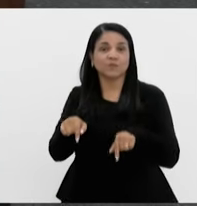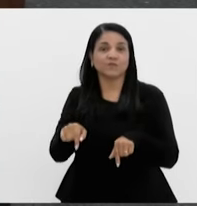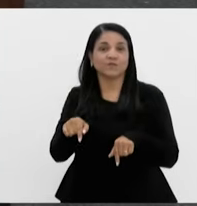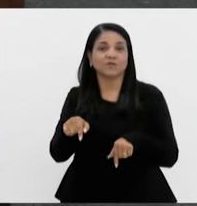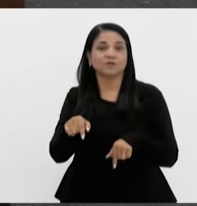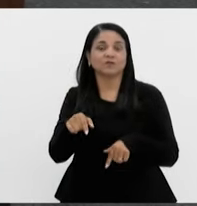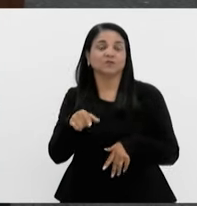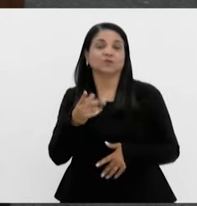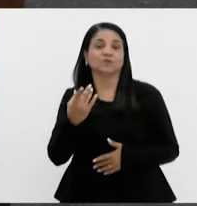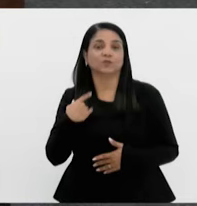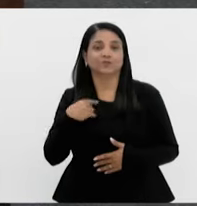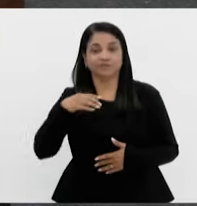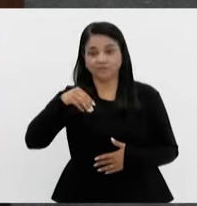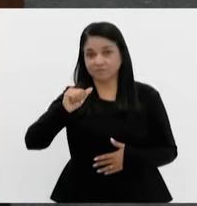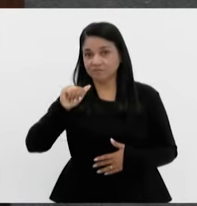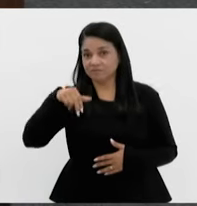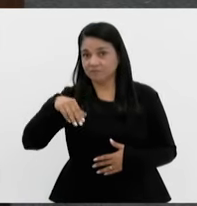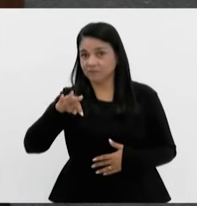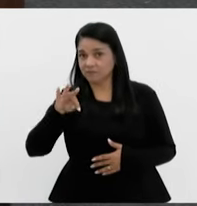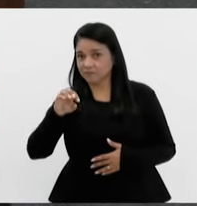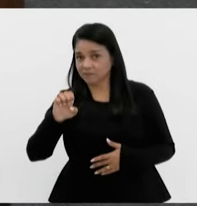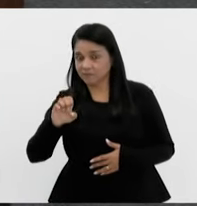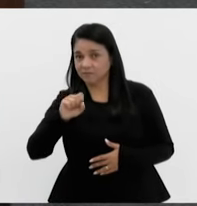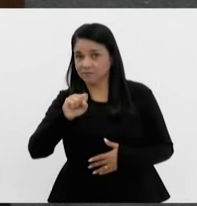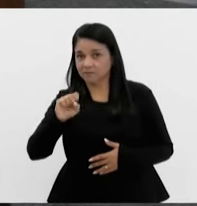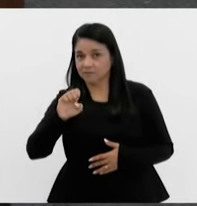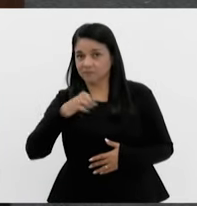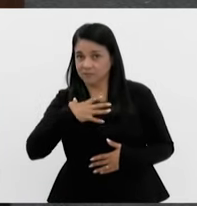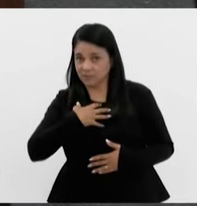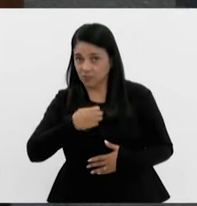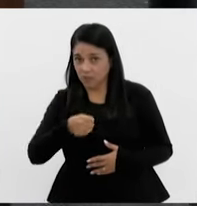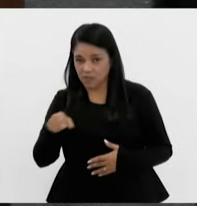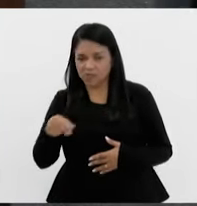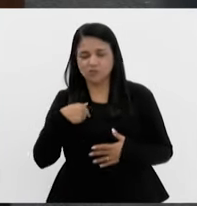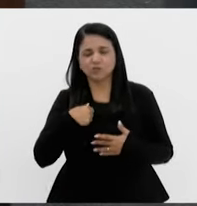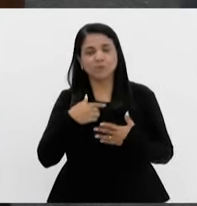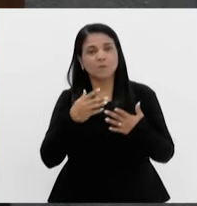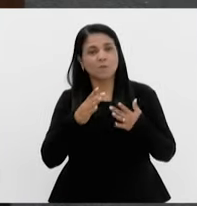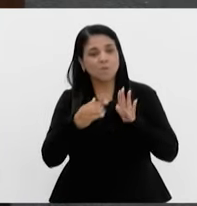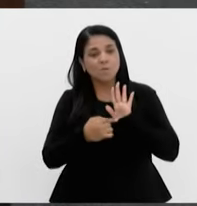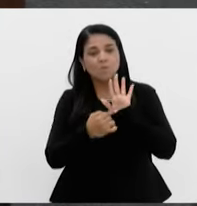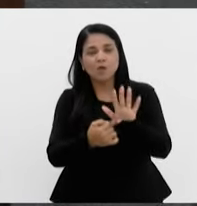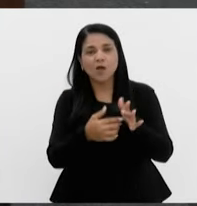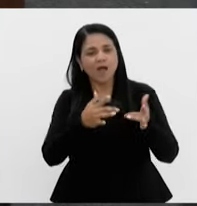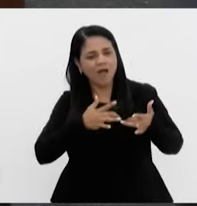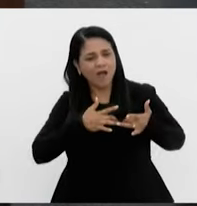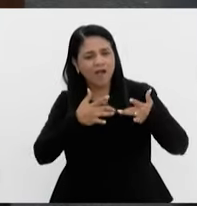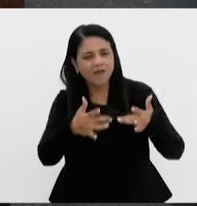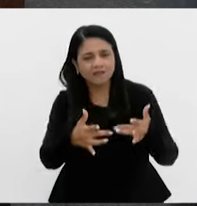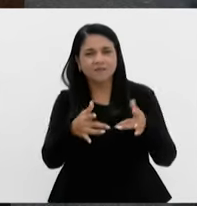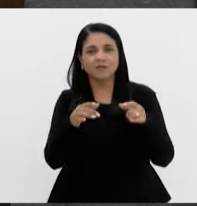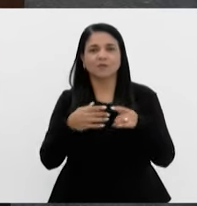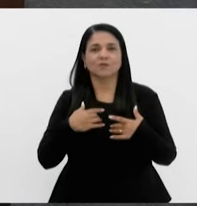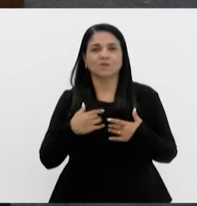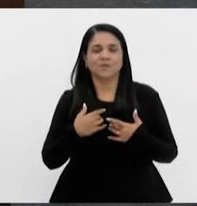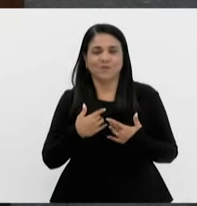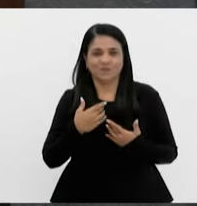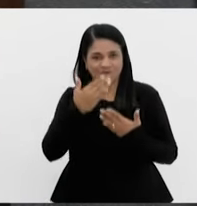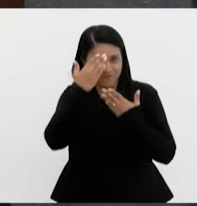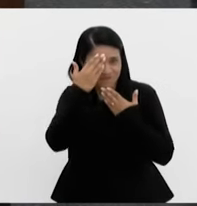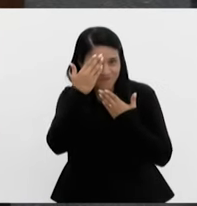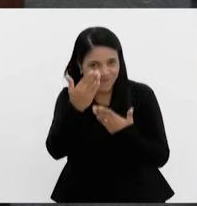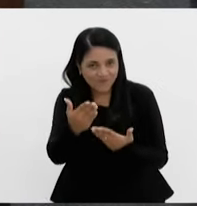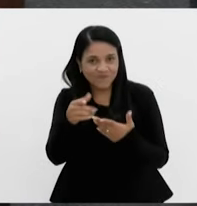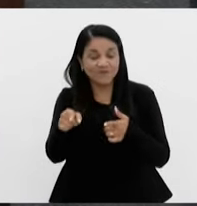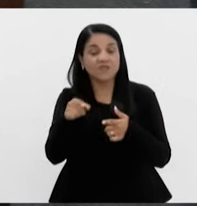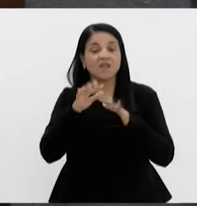para demonstrar sua gratidão seu agradecimento e alegria da sua família no que representou para